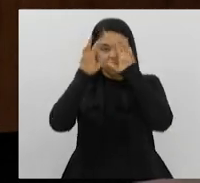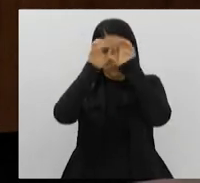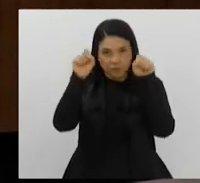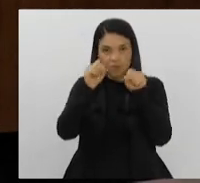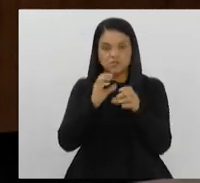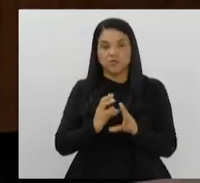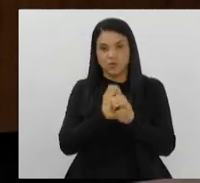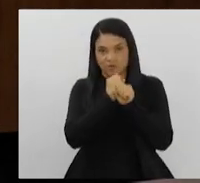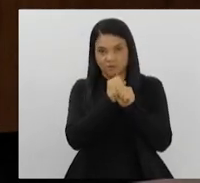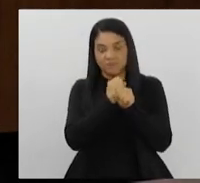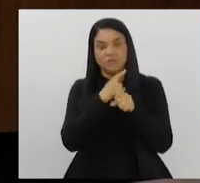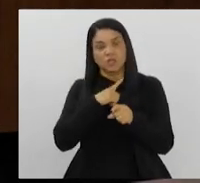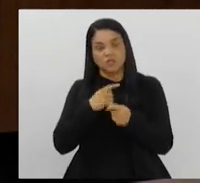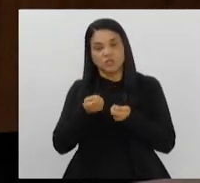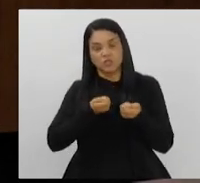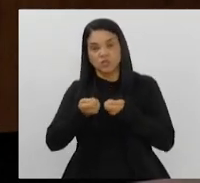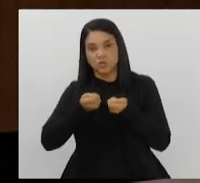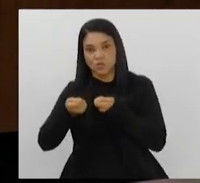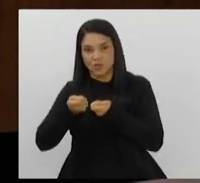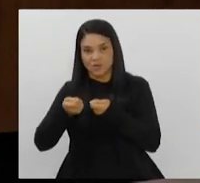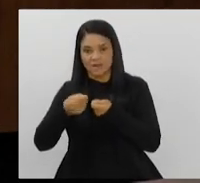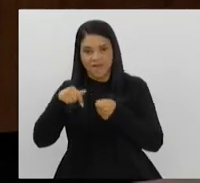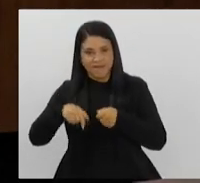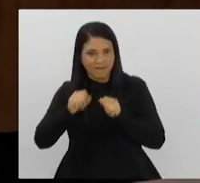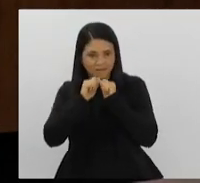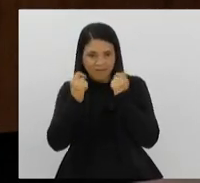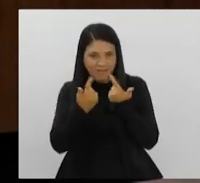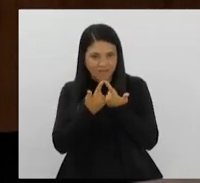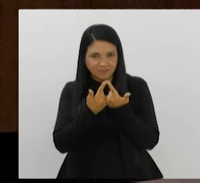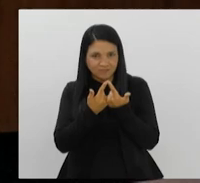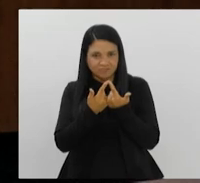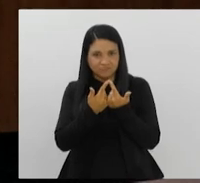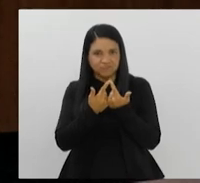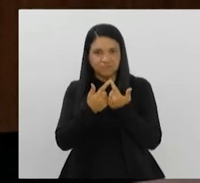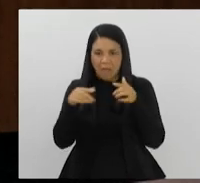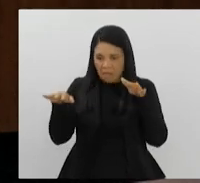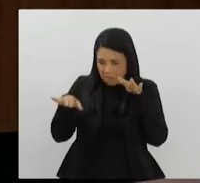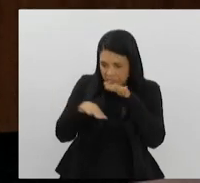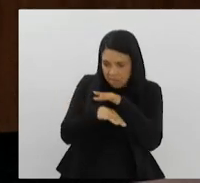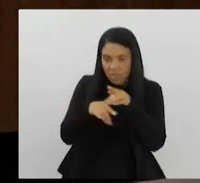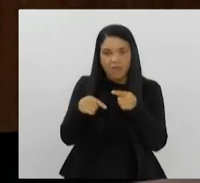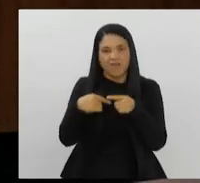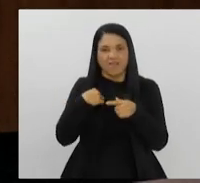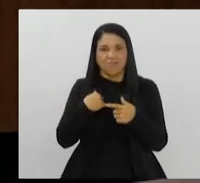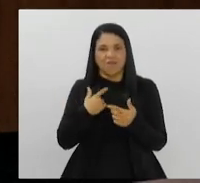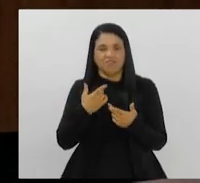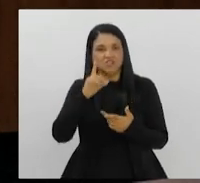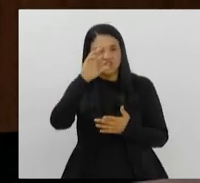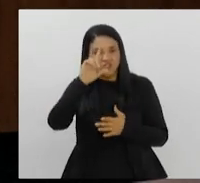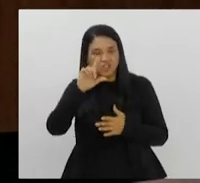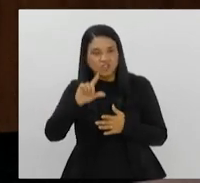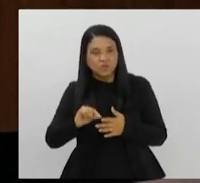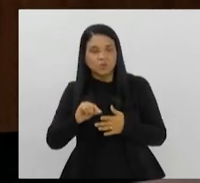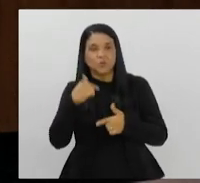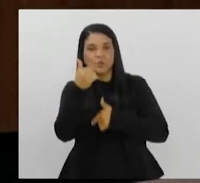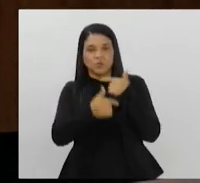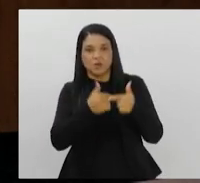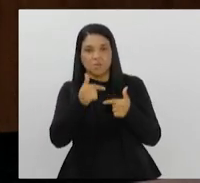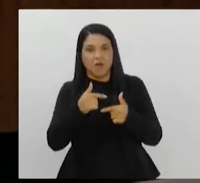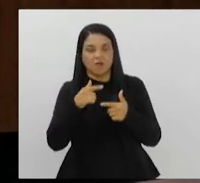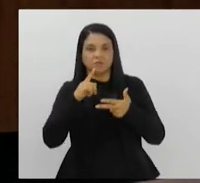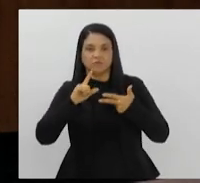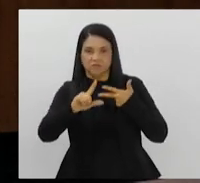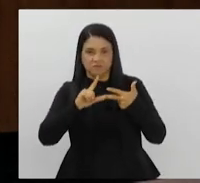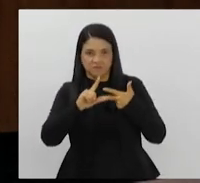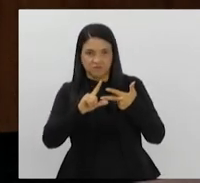todas as ferramentas de controle e essa casa não vai se curvar numa narrativa vil de tentar denegrir ou diminuir o trabalho do Legislativo, porque